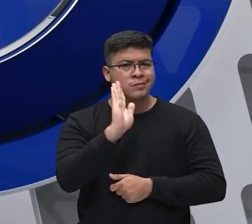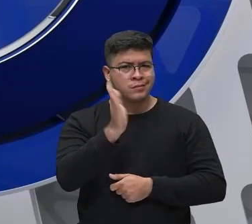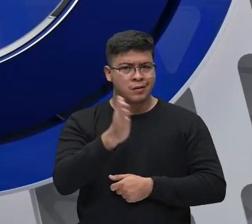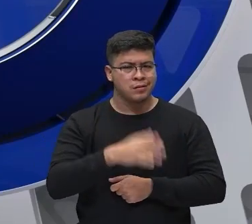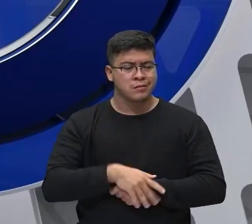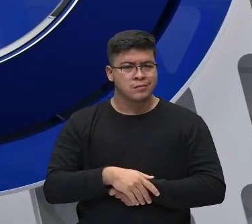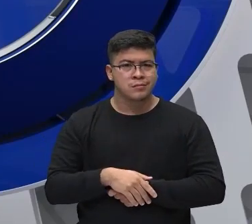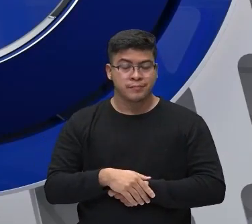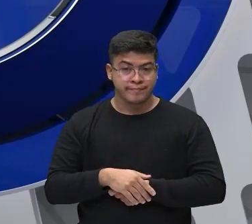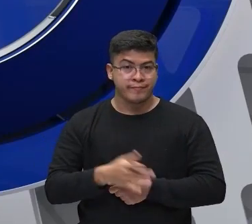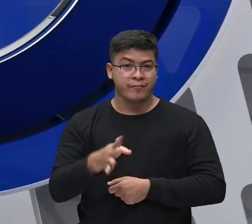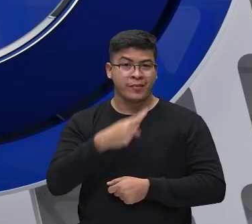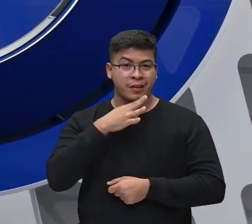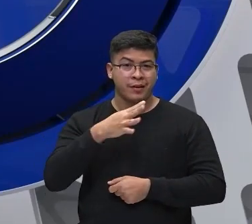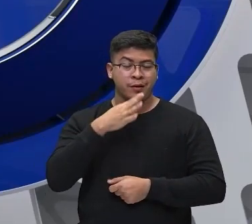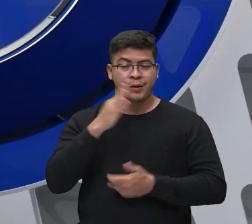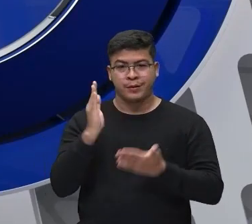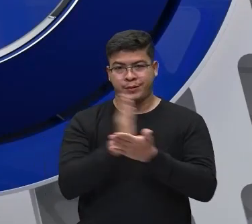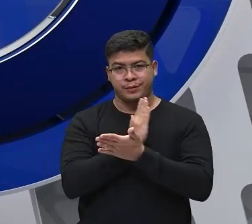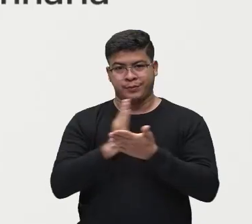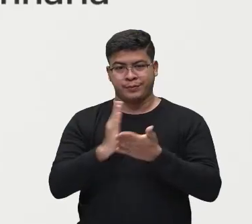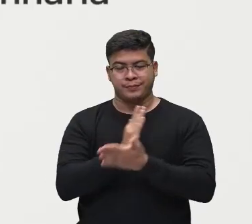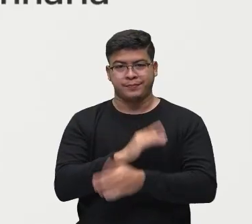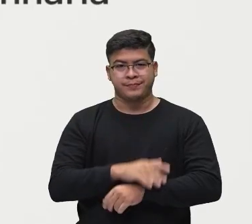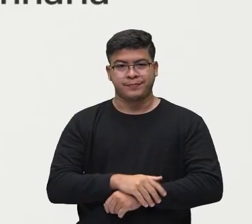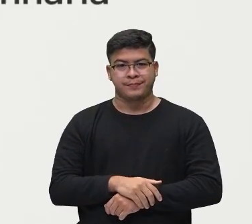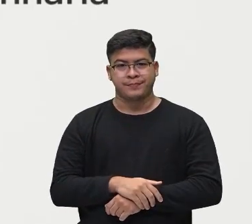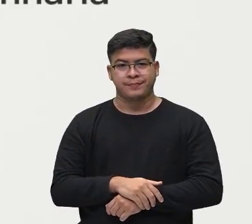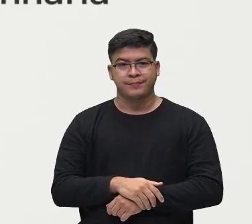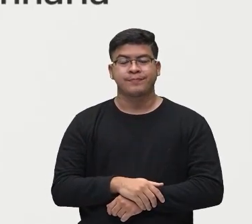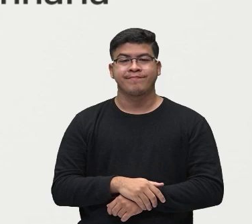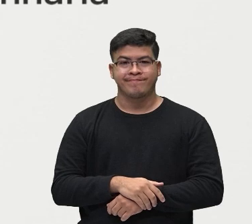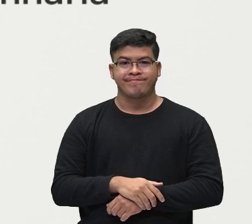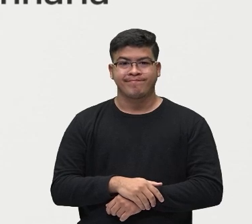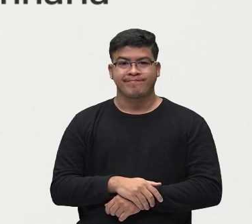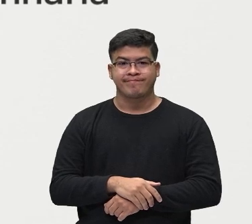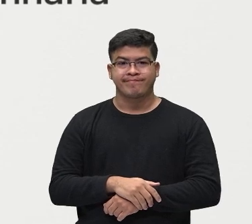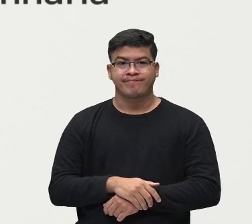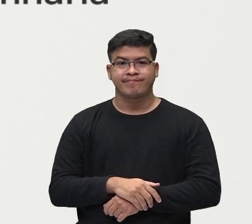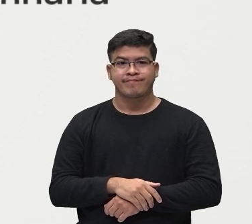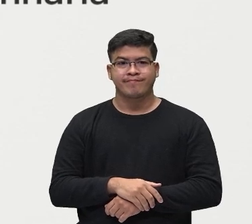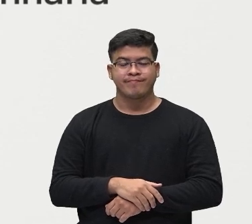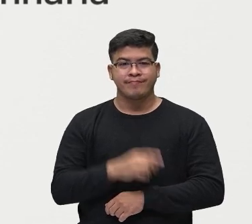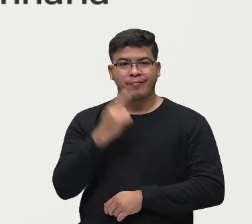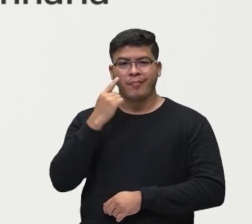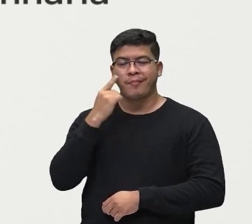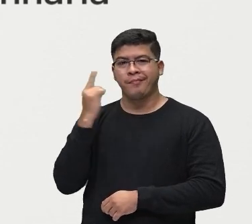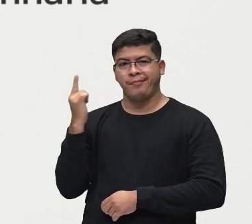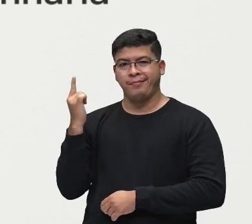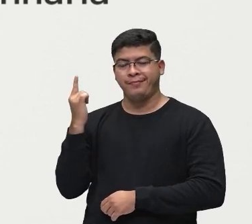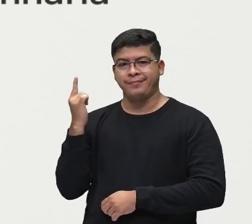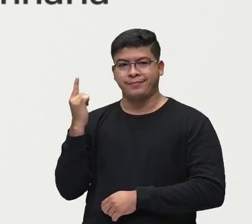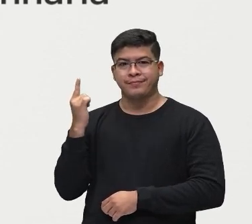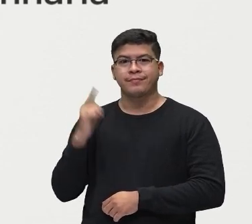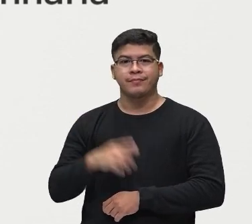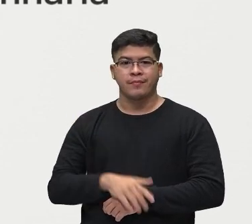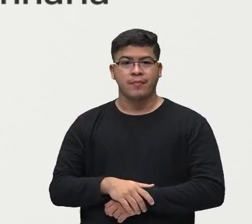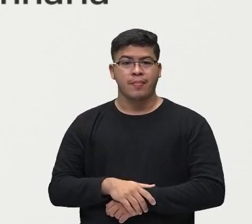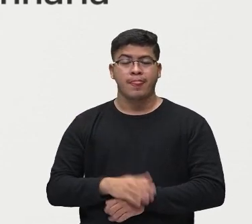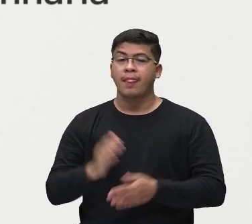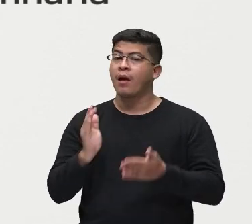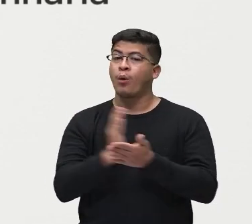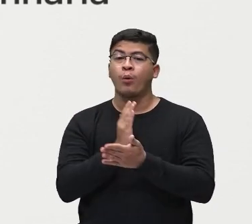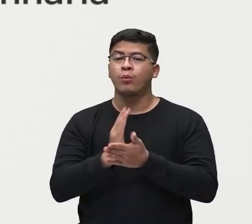Vamos conhecer algumas dessas aplicações. Vamos lá. Ciência dos materiais. Uma das aplicações